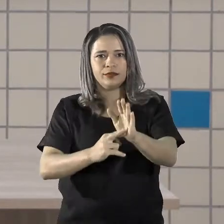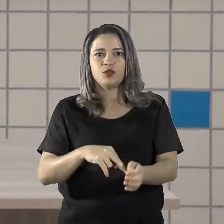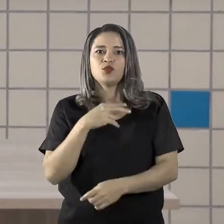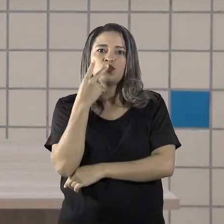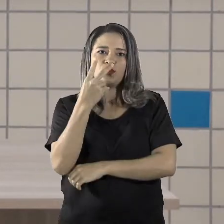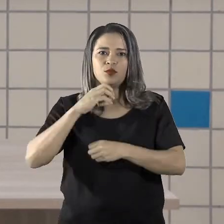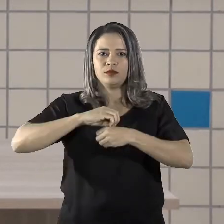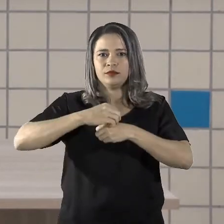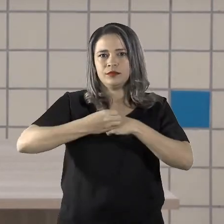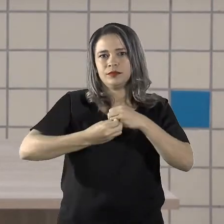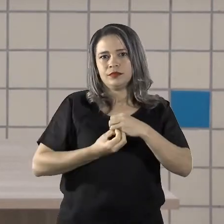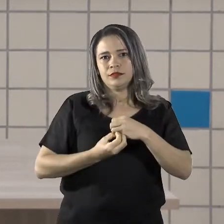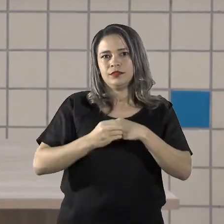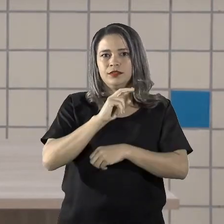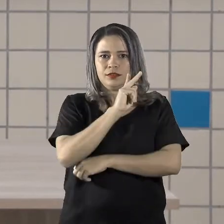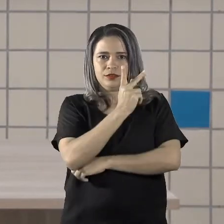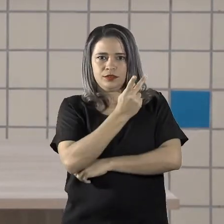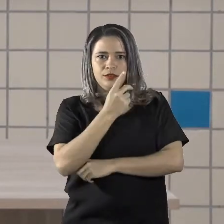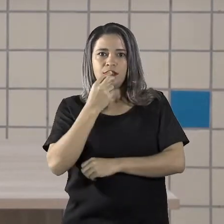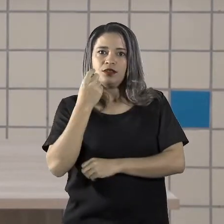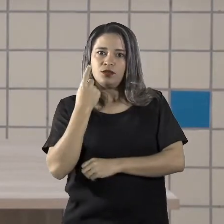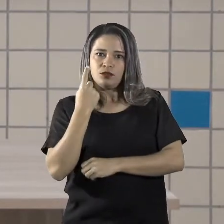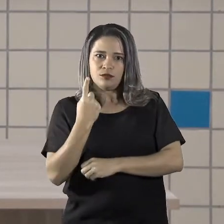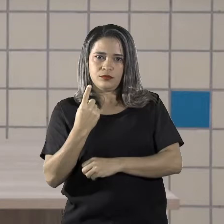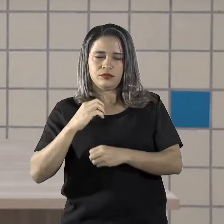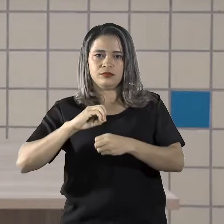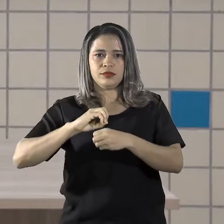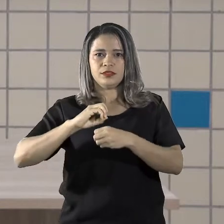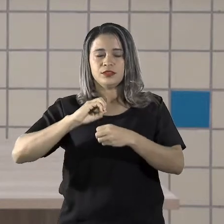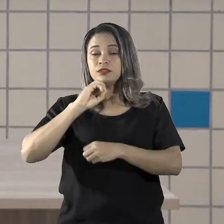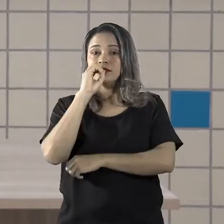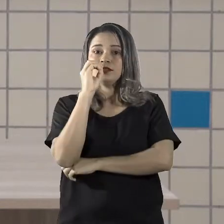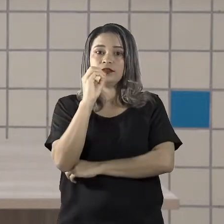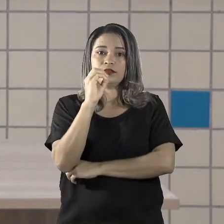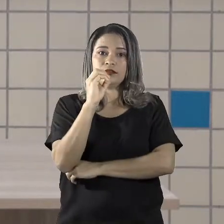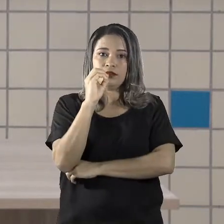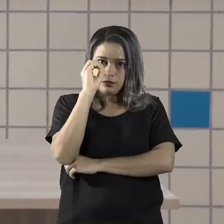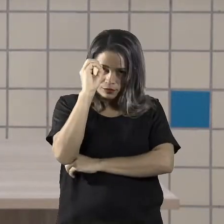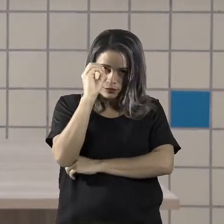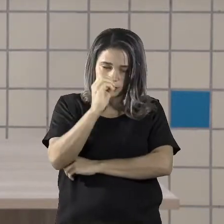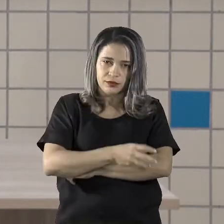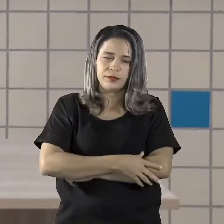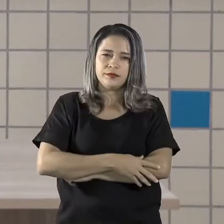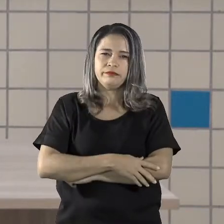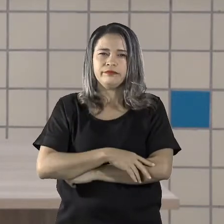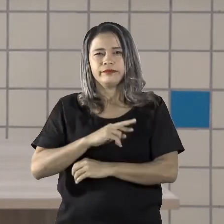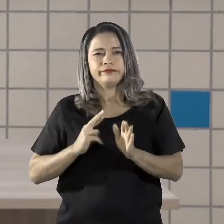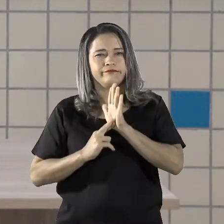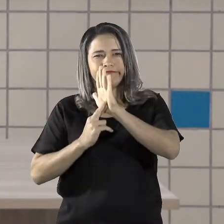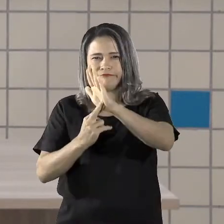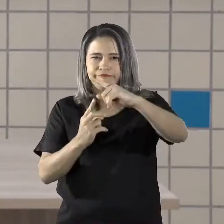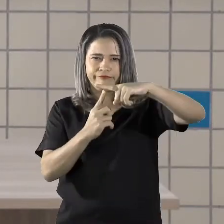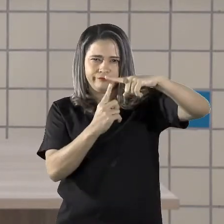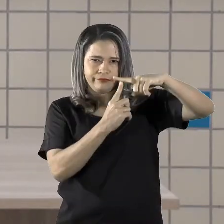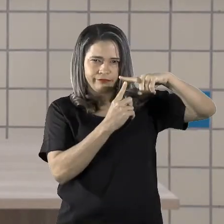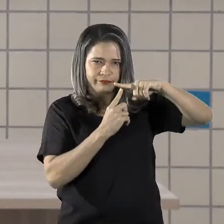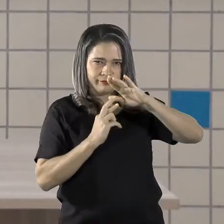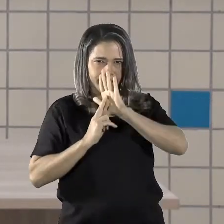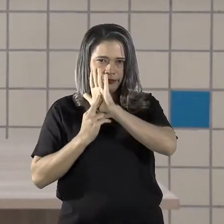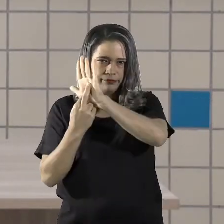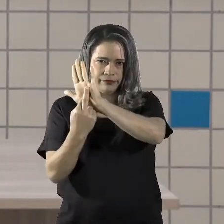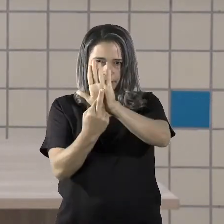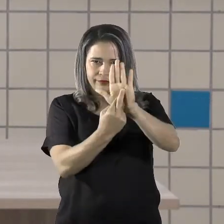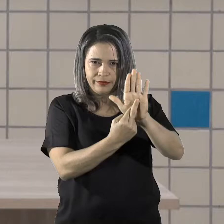hidrogênio e uma de oxigênio, tá? Além desses tipos de representações, que são as representações que nós